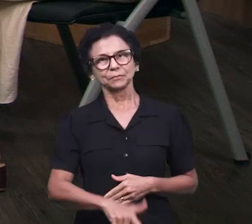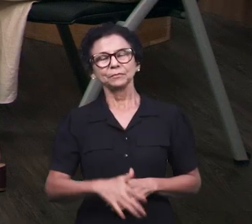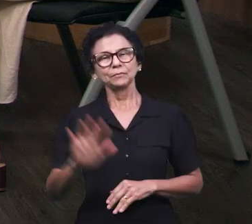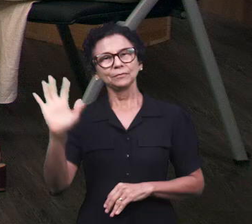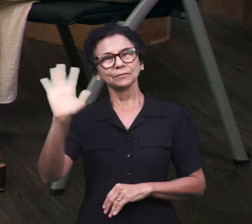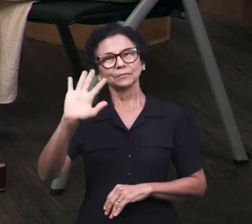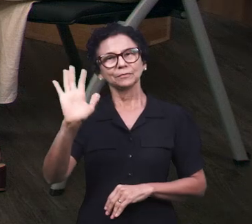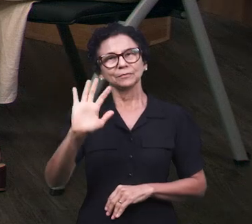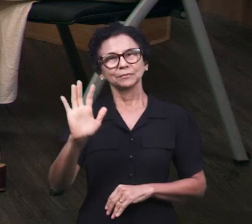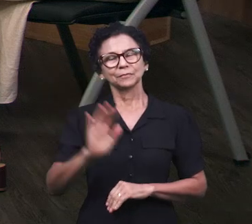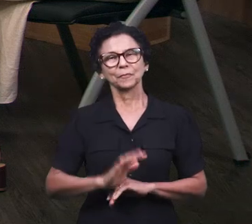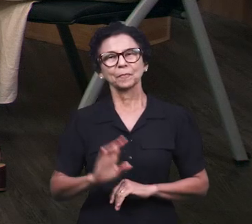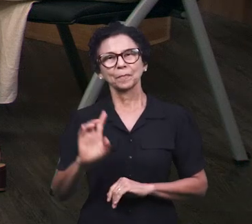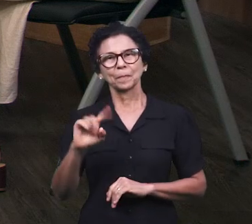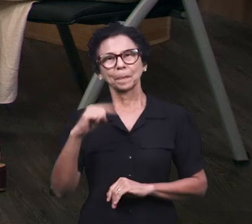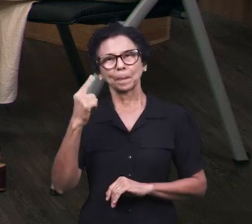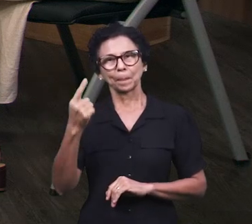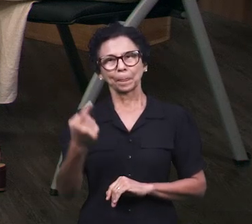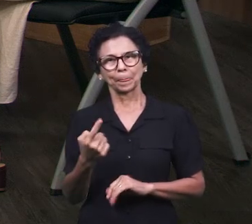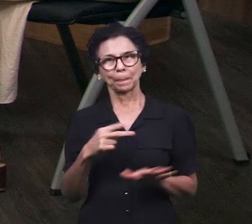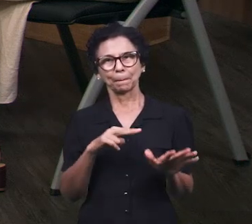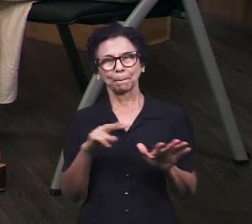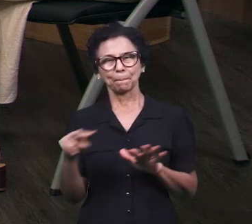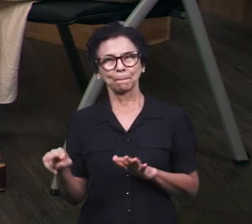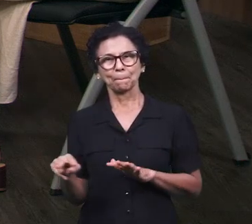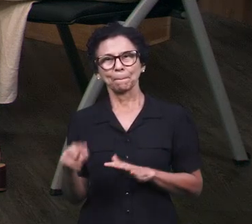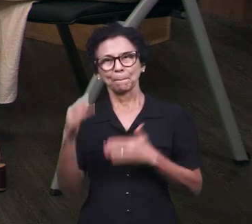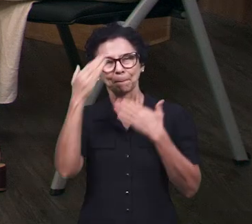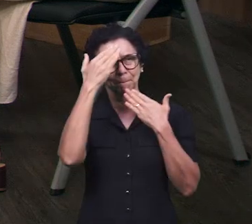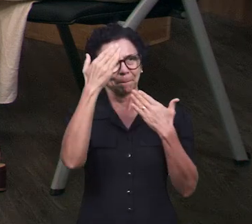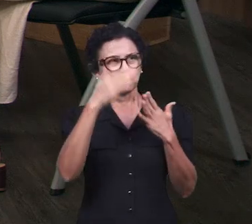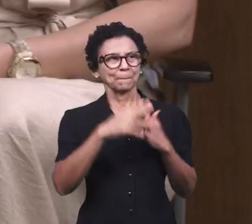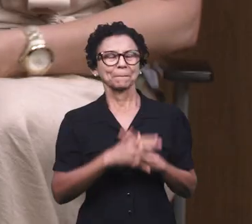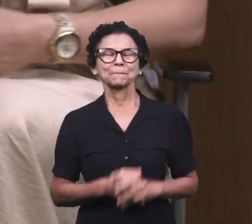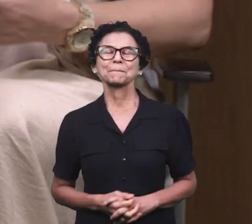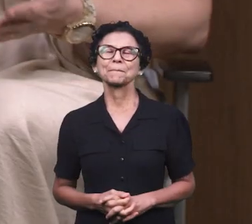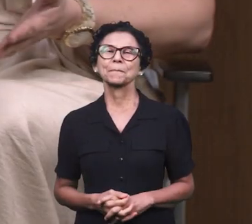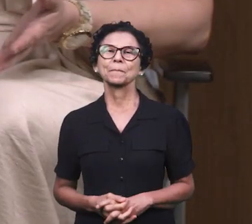nos despedimos. Até uma próxima. Até a próxima. Obrigada. Nada.